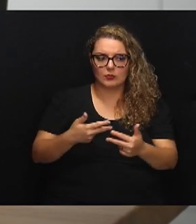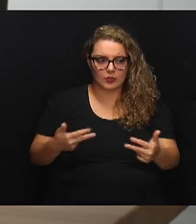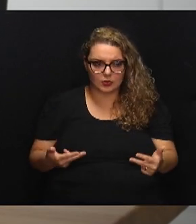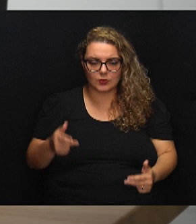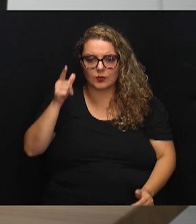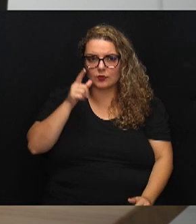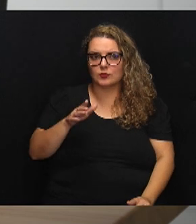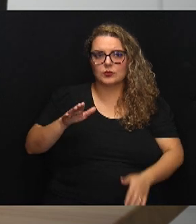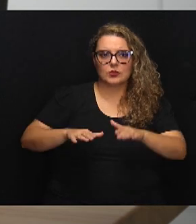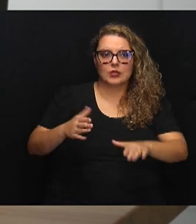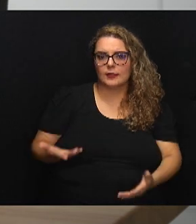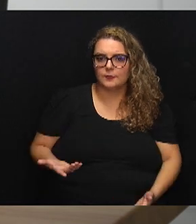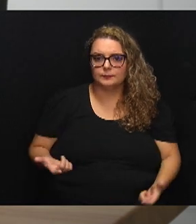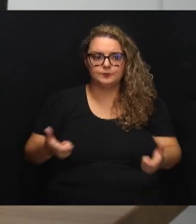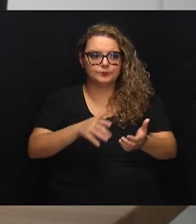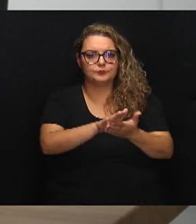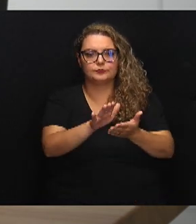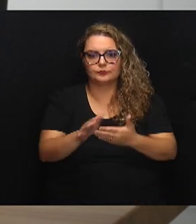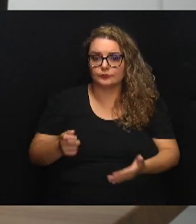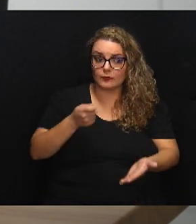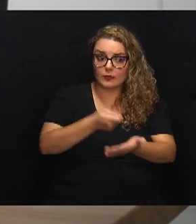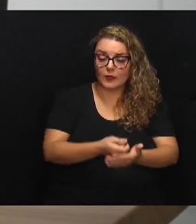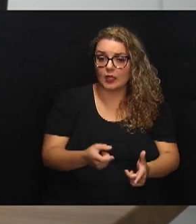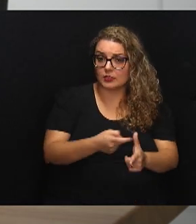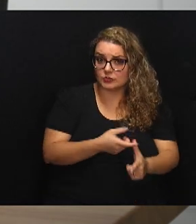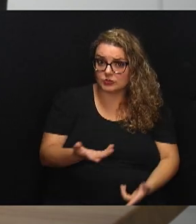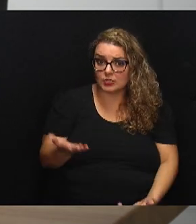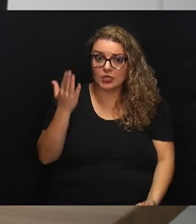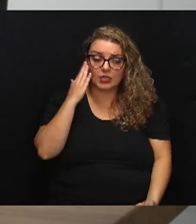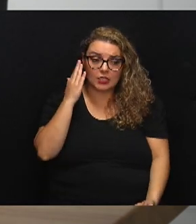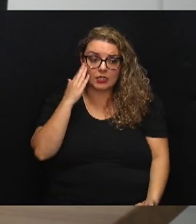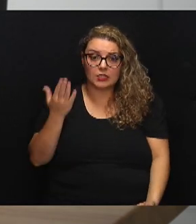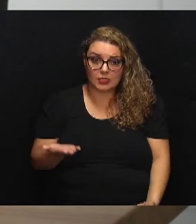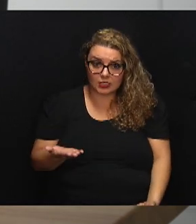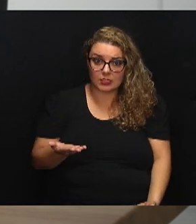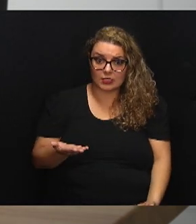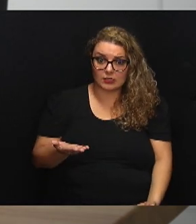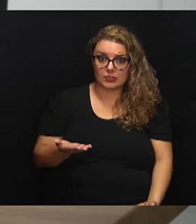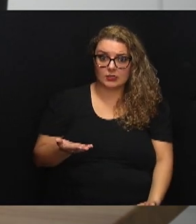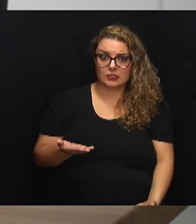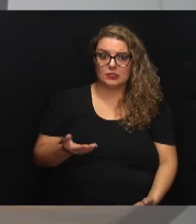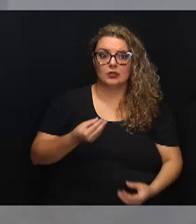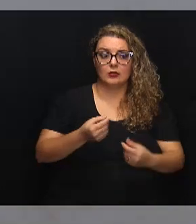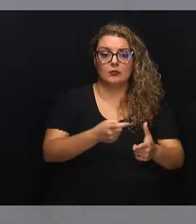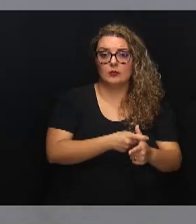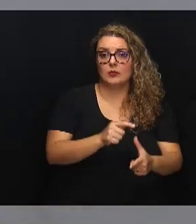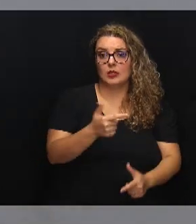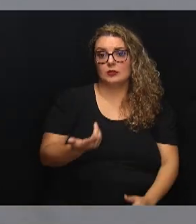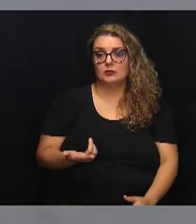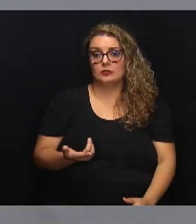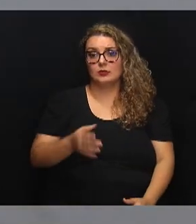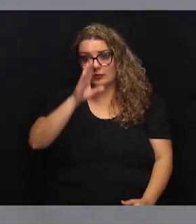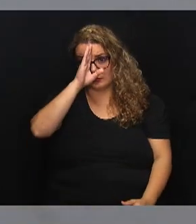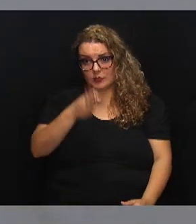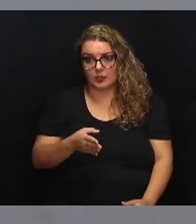talvez, reduzir um gasto para pagar aquela dívida? Entender da onde vem a natureza da dívida para que isso não vire o que é o principal,